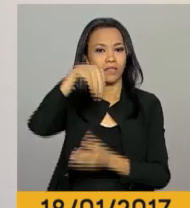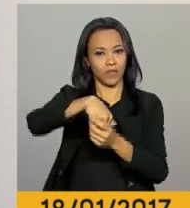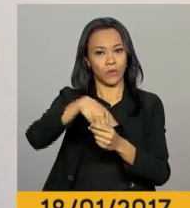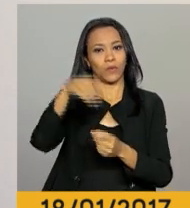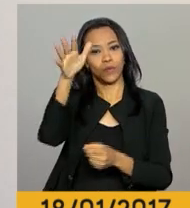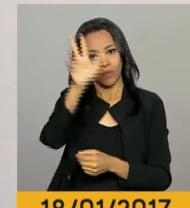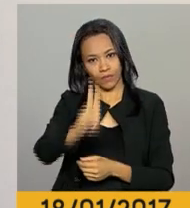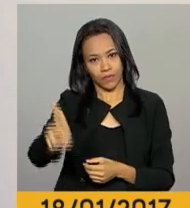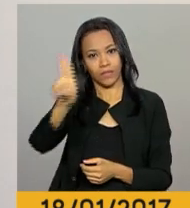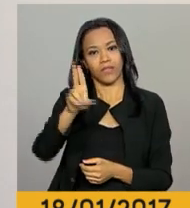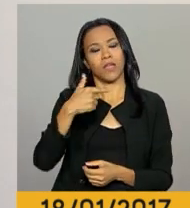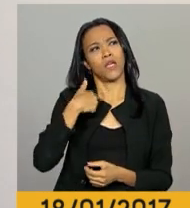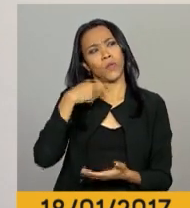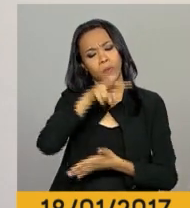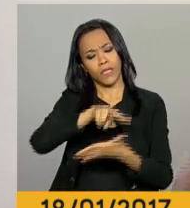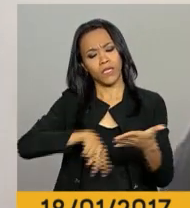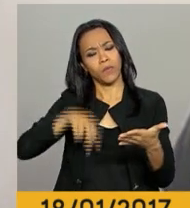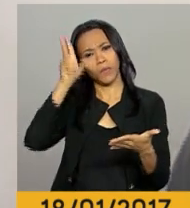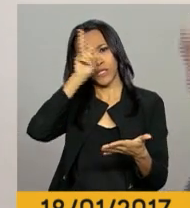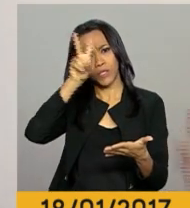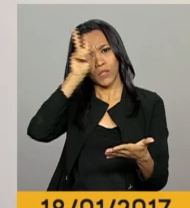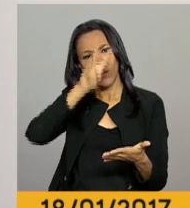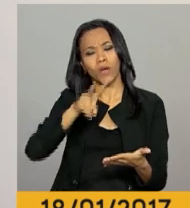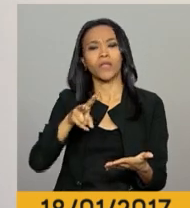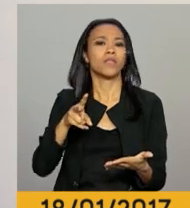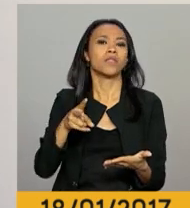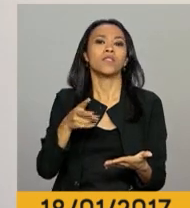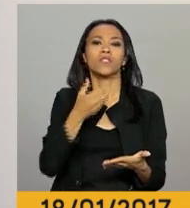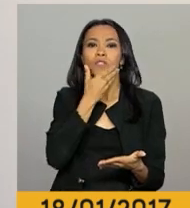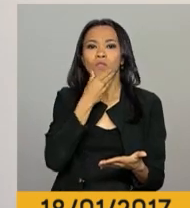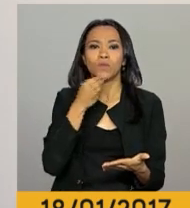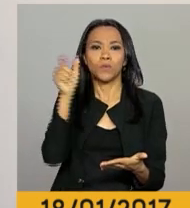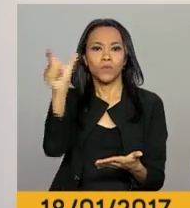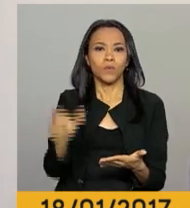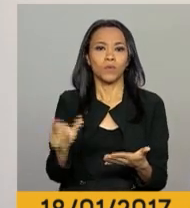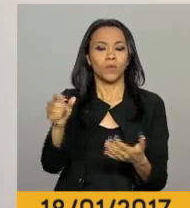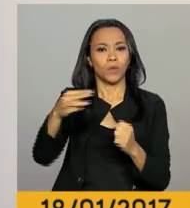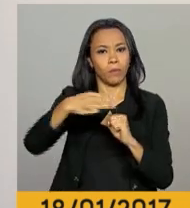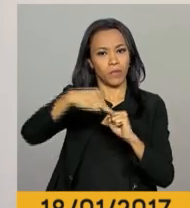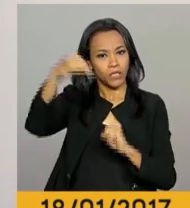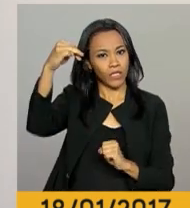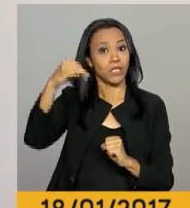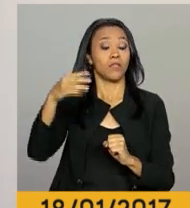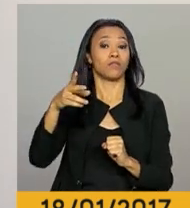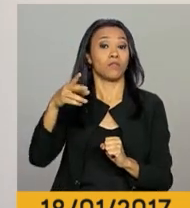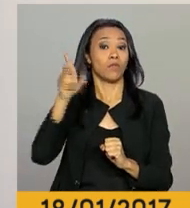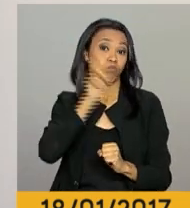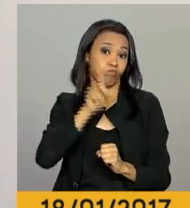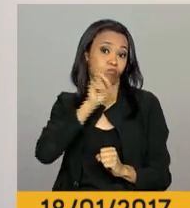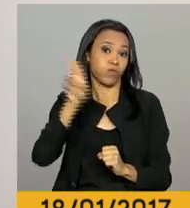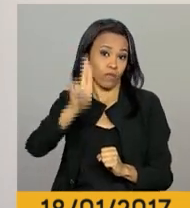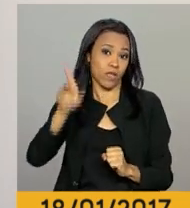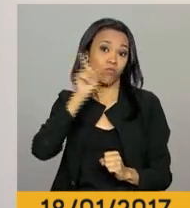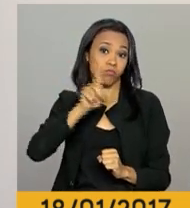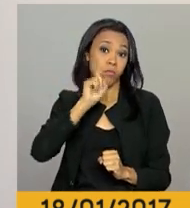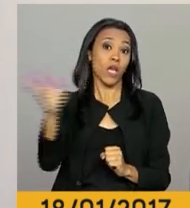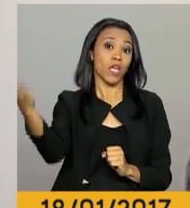eu li uma história de um Mestrando de uma universidade americana que veio ao Brasil